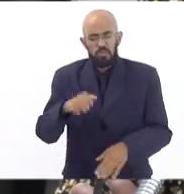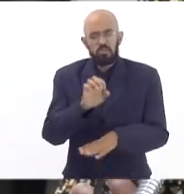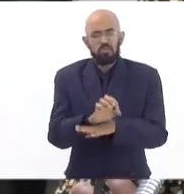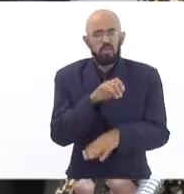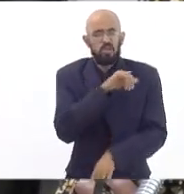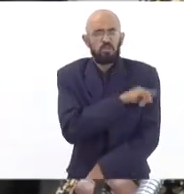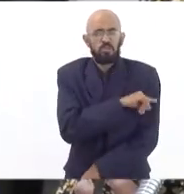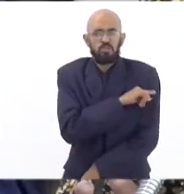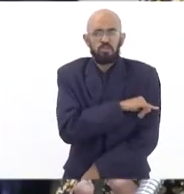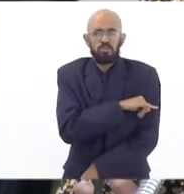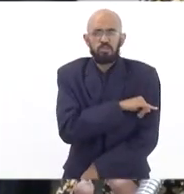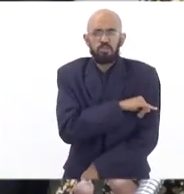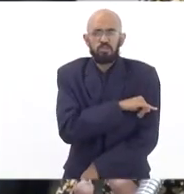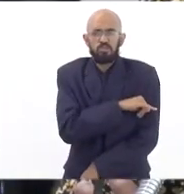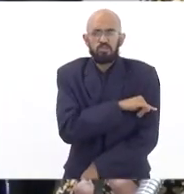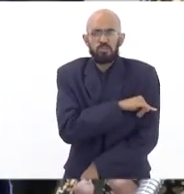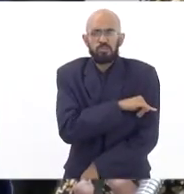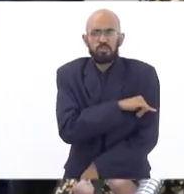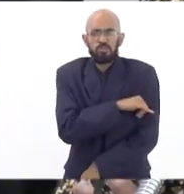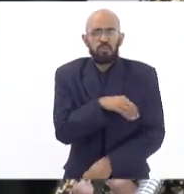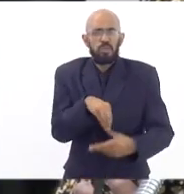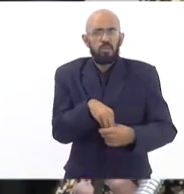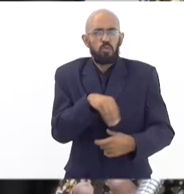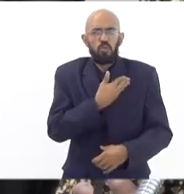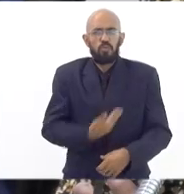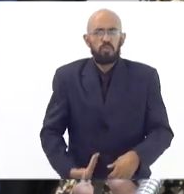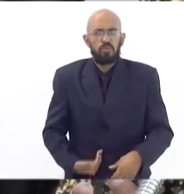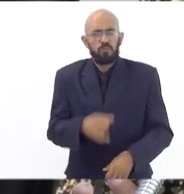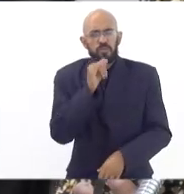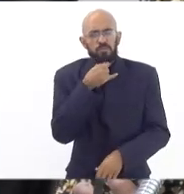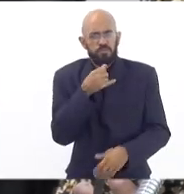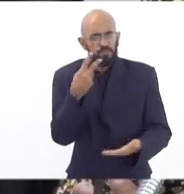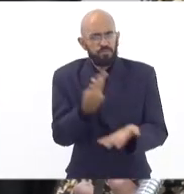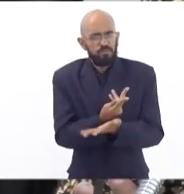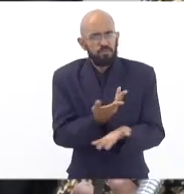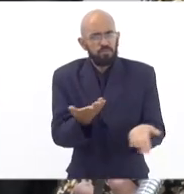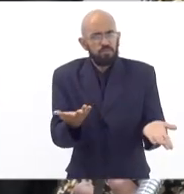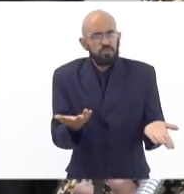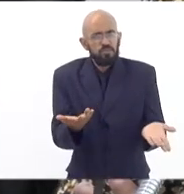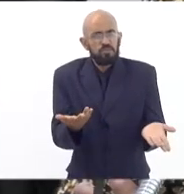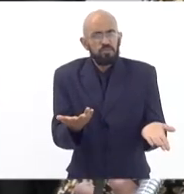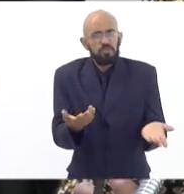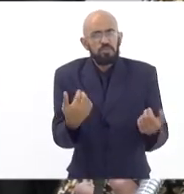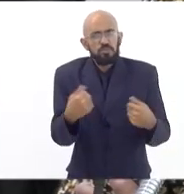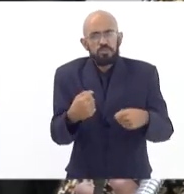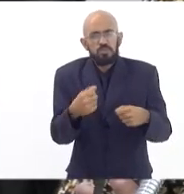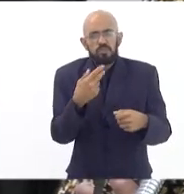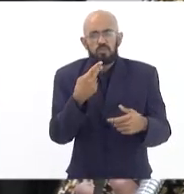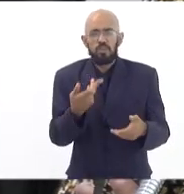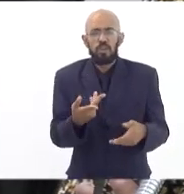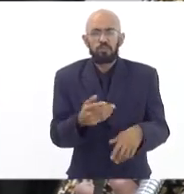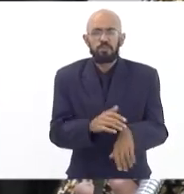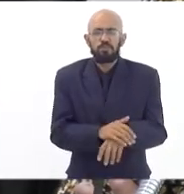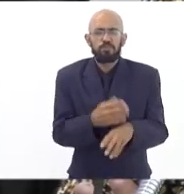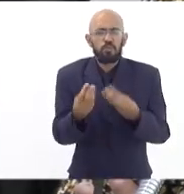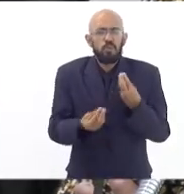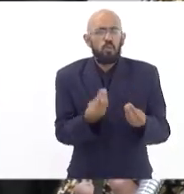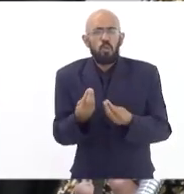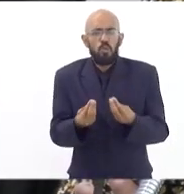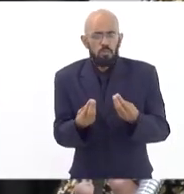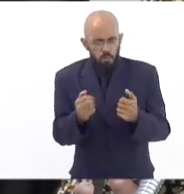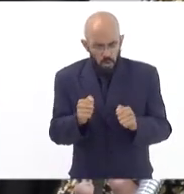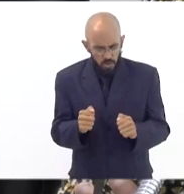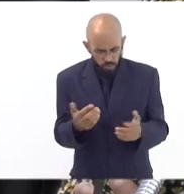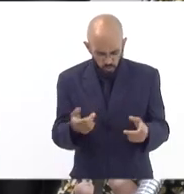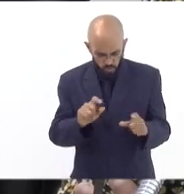dos governantes explica isso infelizmente é isso aí tem que colocar esse negócio Como é que como